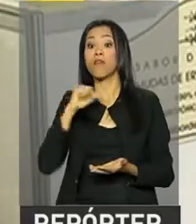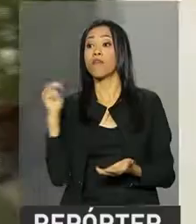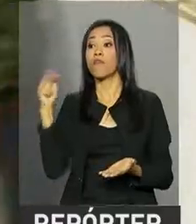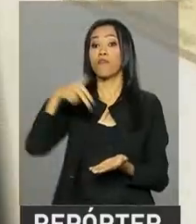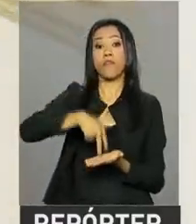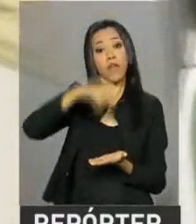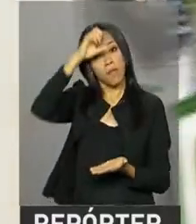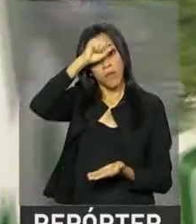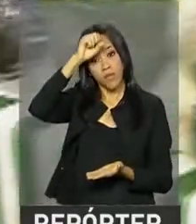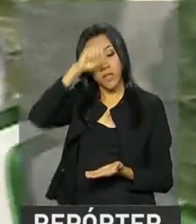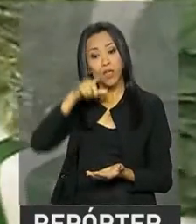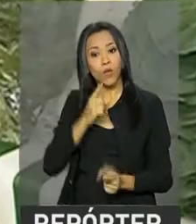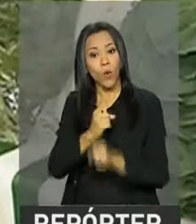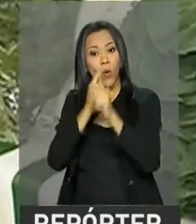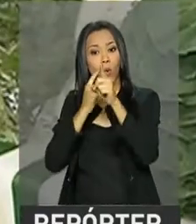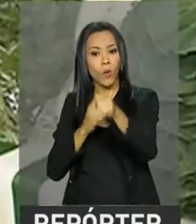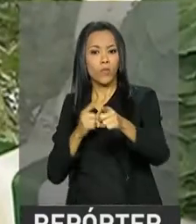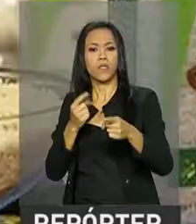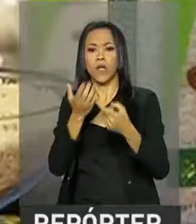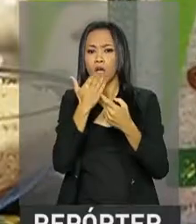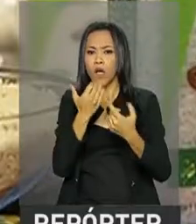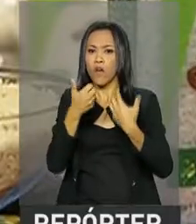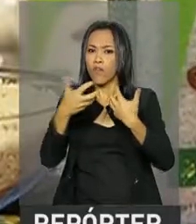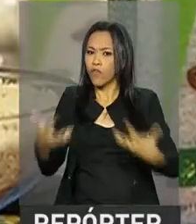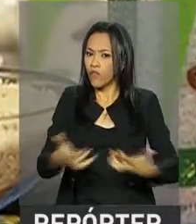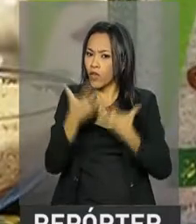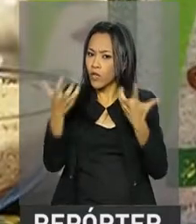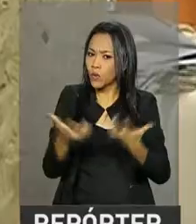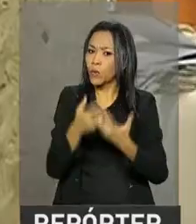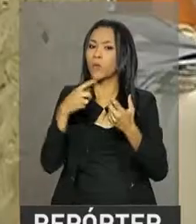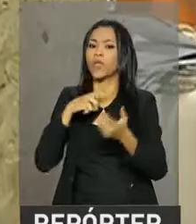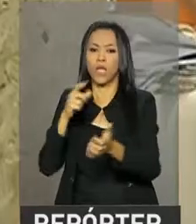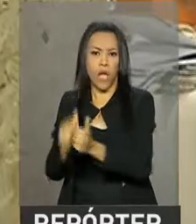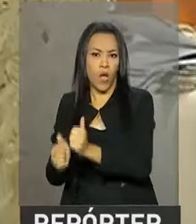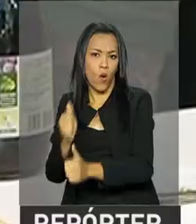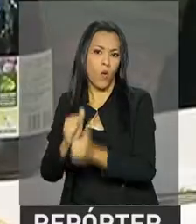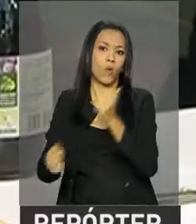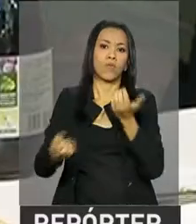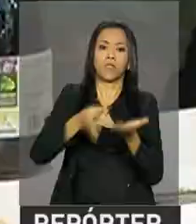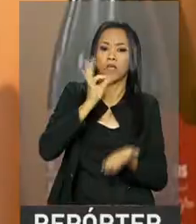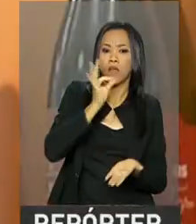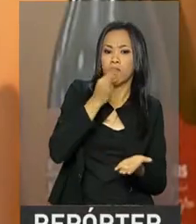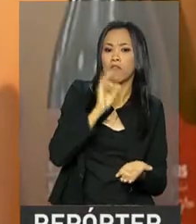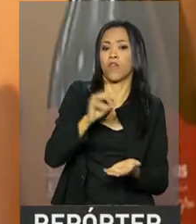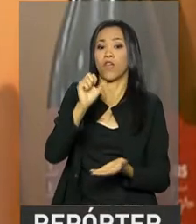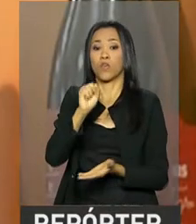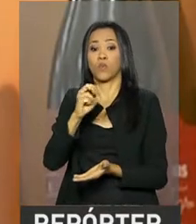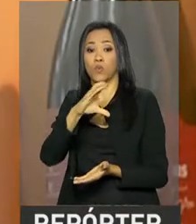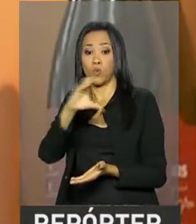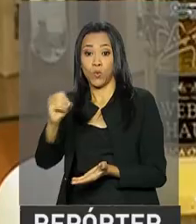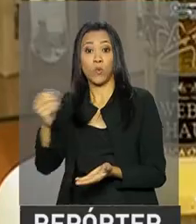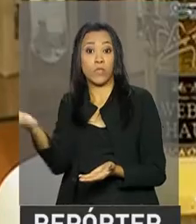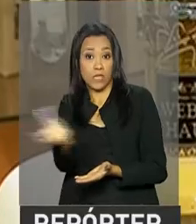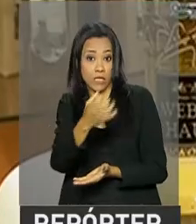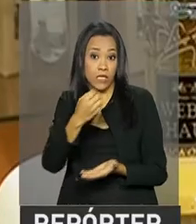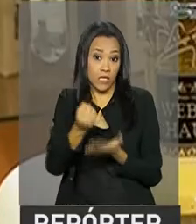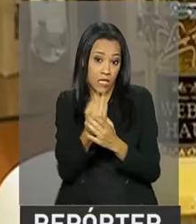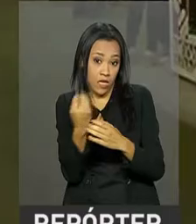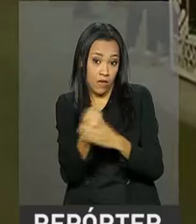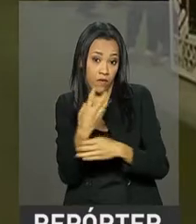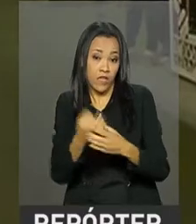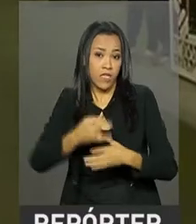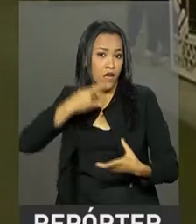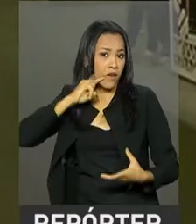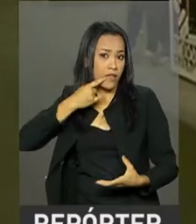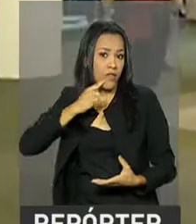Biofar encontra produtos in natura, como as verduras, mas também arroz, café, sucos e até cervejas, cachaça